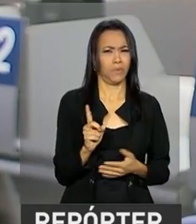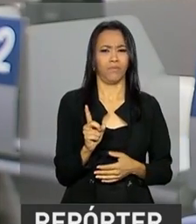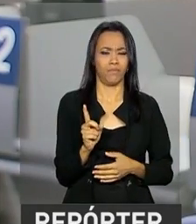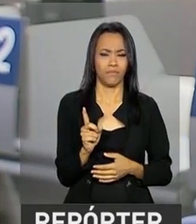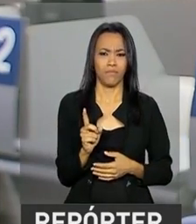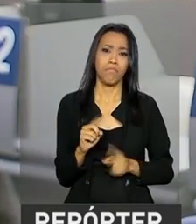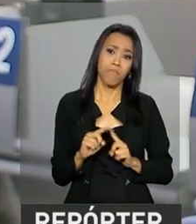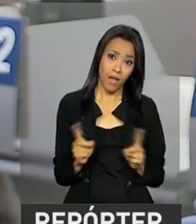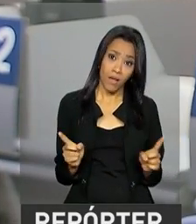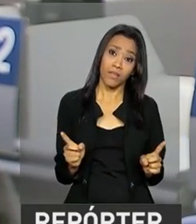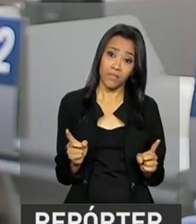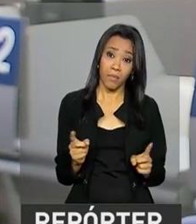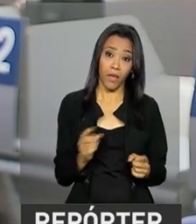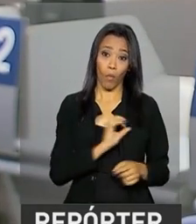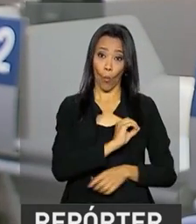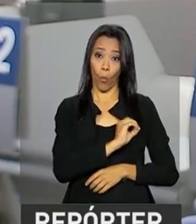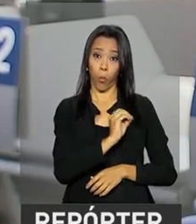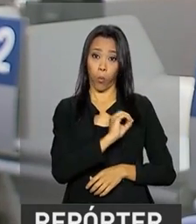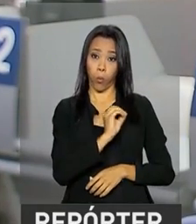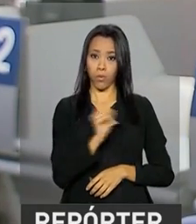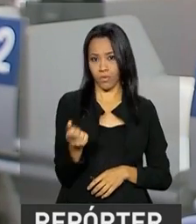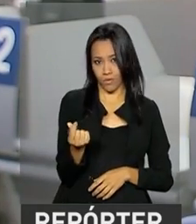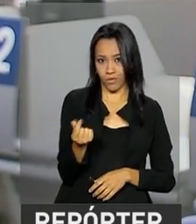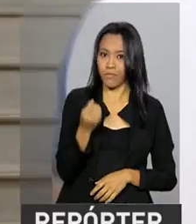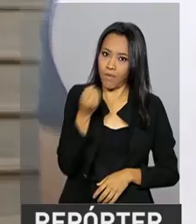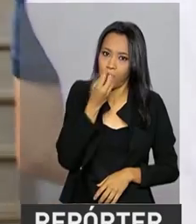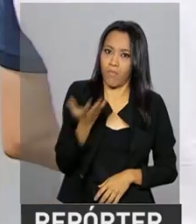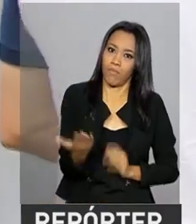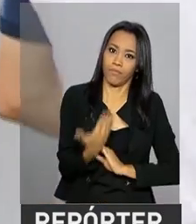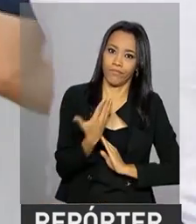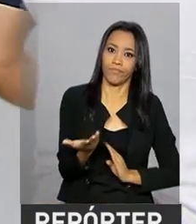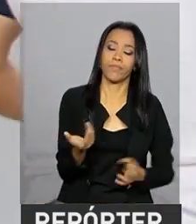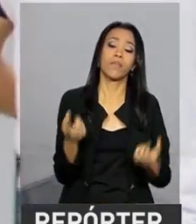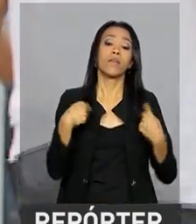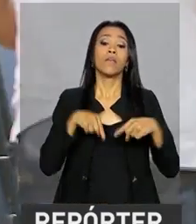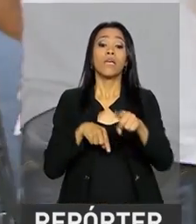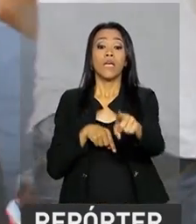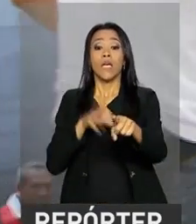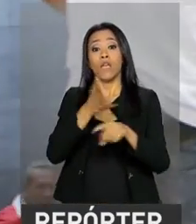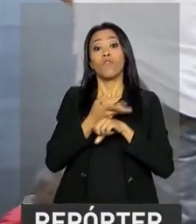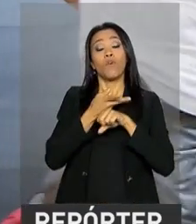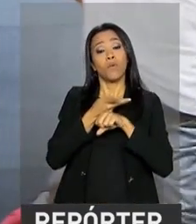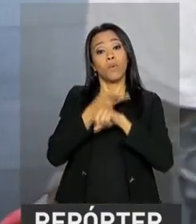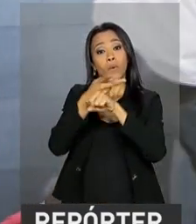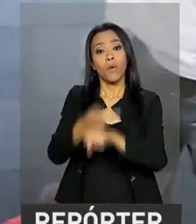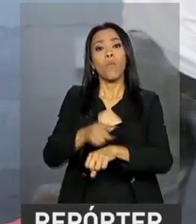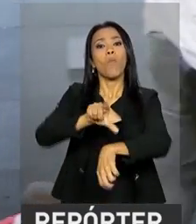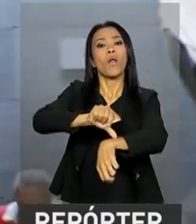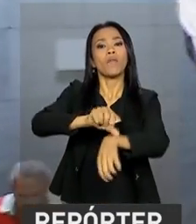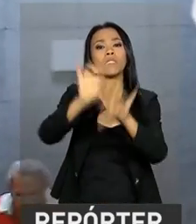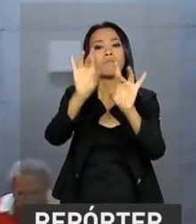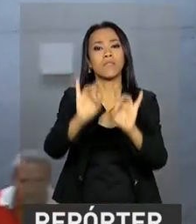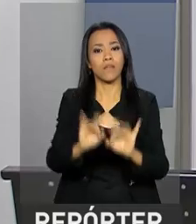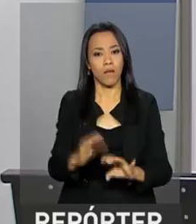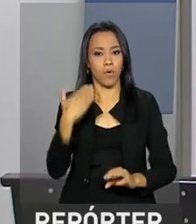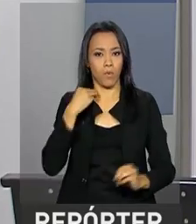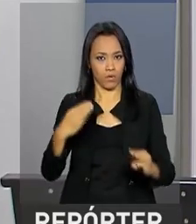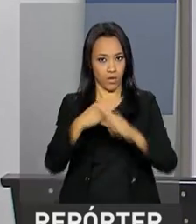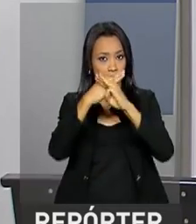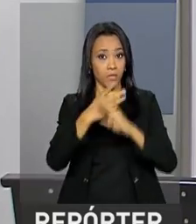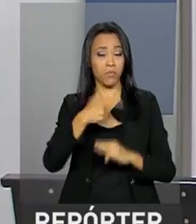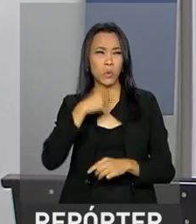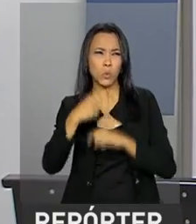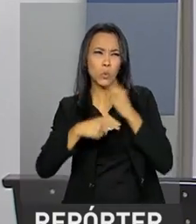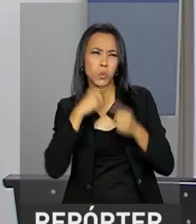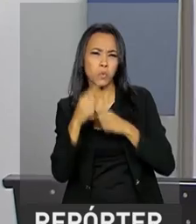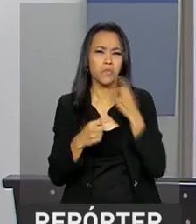mas para quem não tinha nada já é alguma coisa foi atendido no hor disponibilizado pela Caixa para quem tem